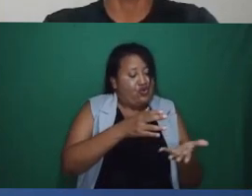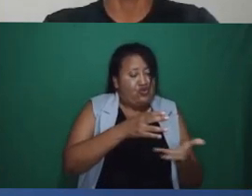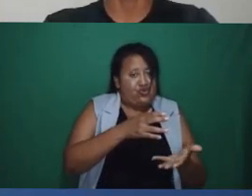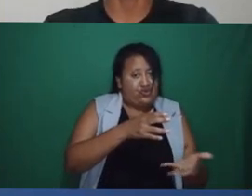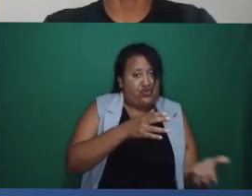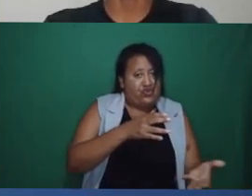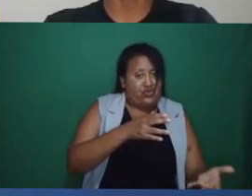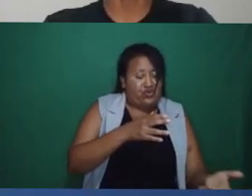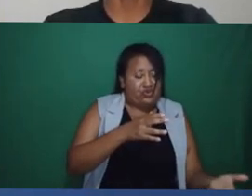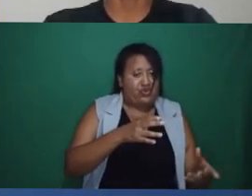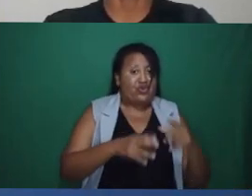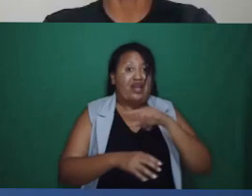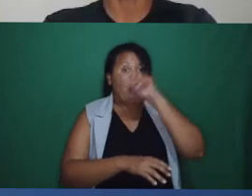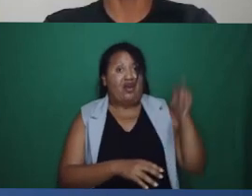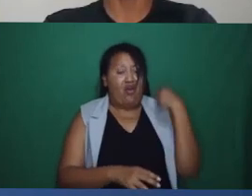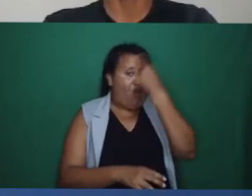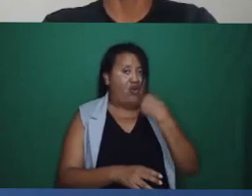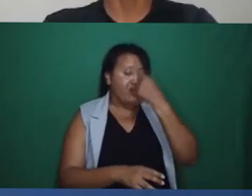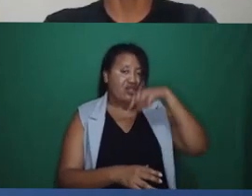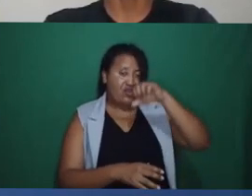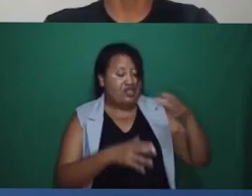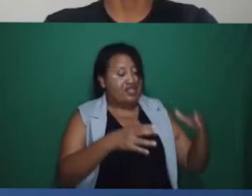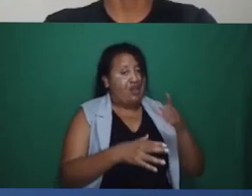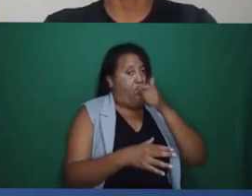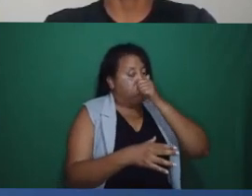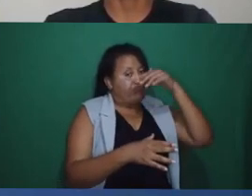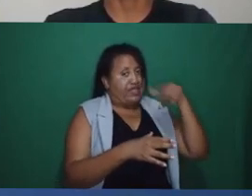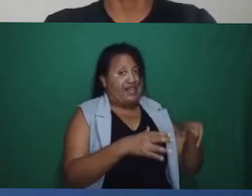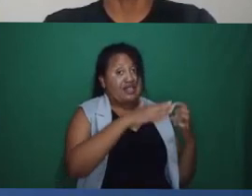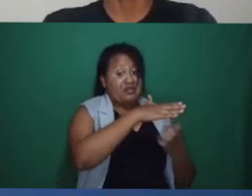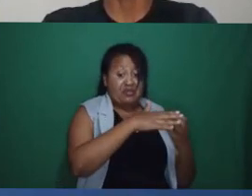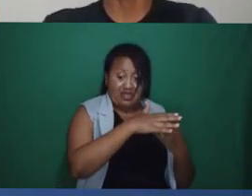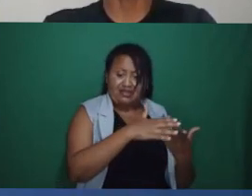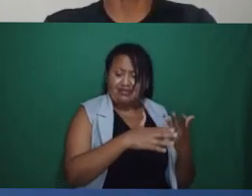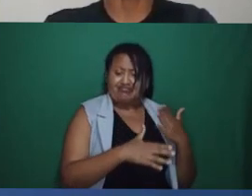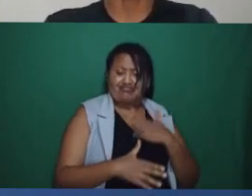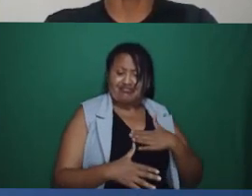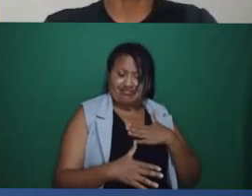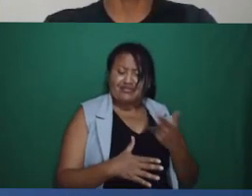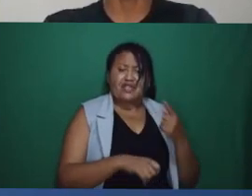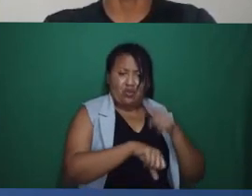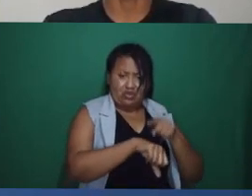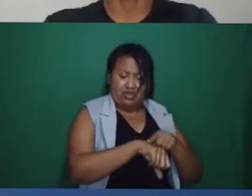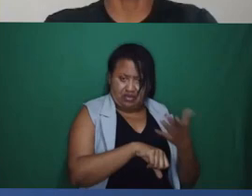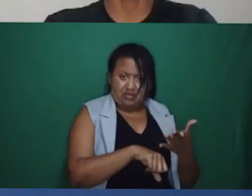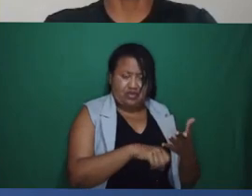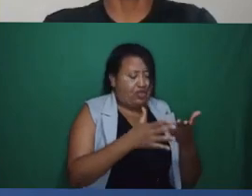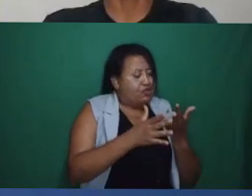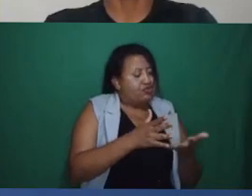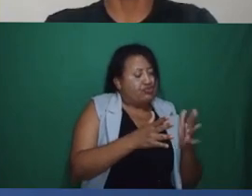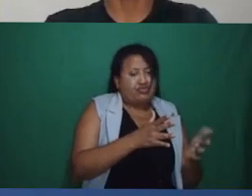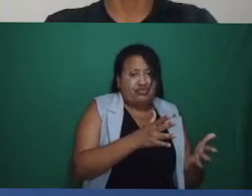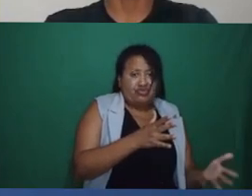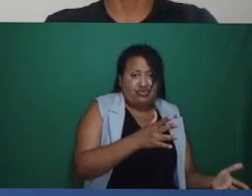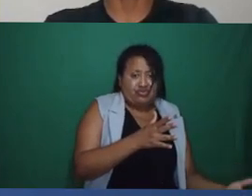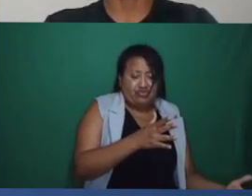o reservatório está cheio esta empresa está insatisfeita com o tempo de escoamento e para acelerar